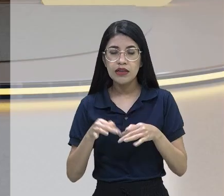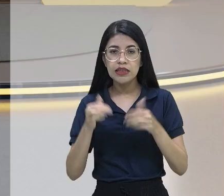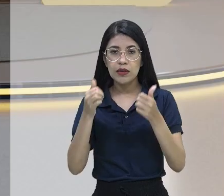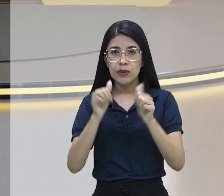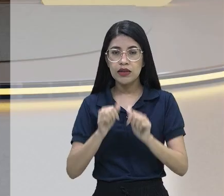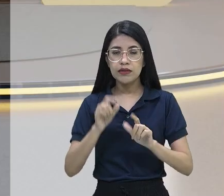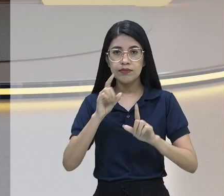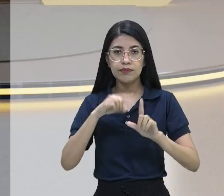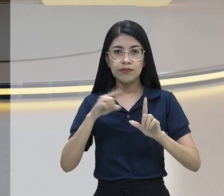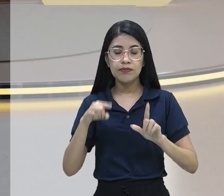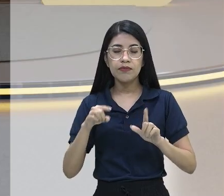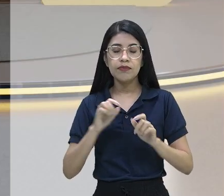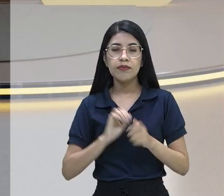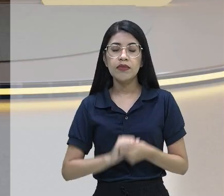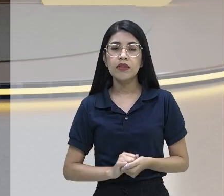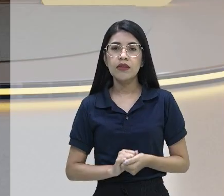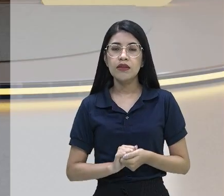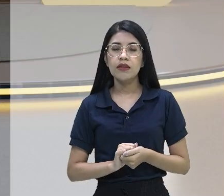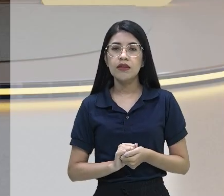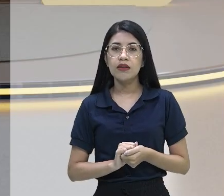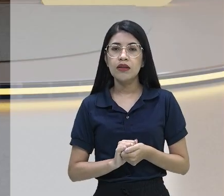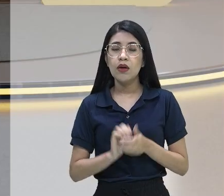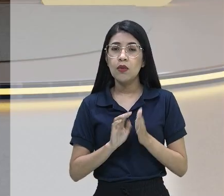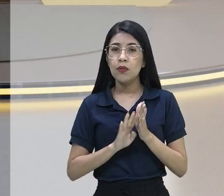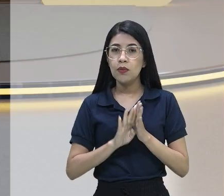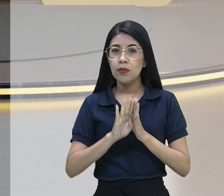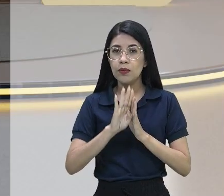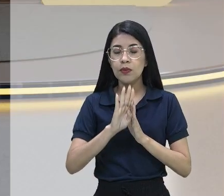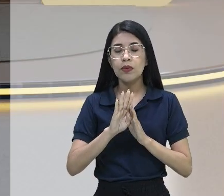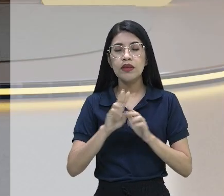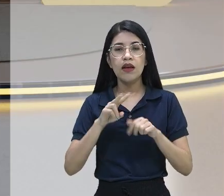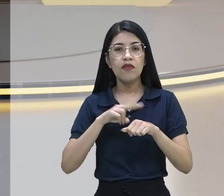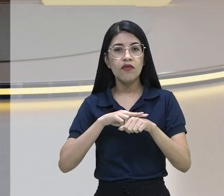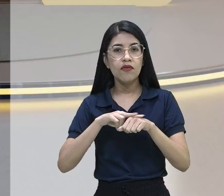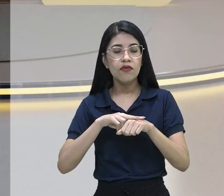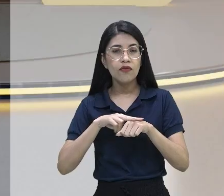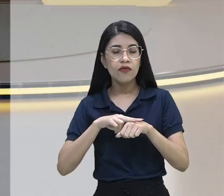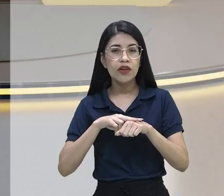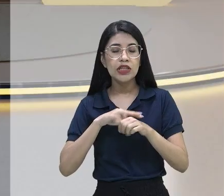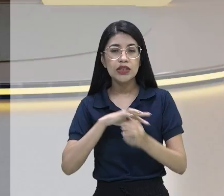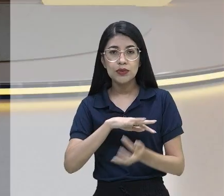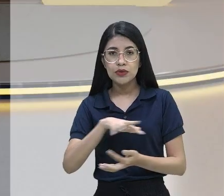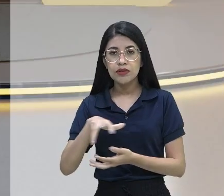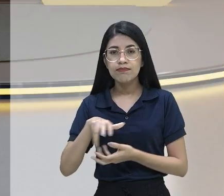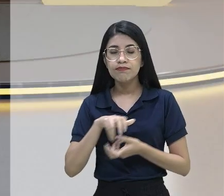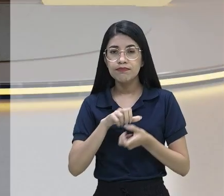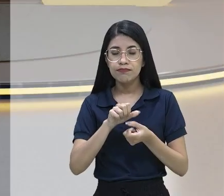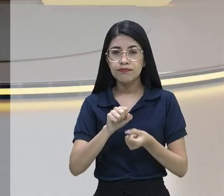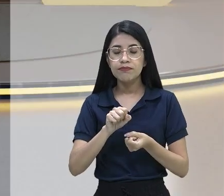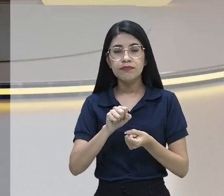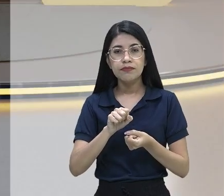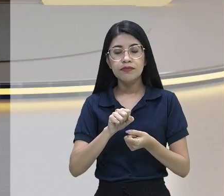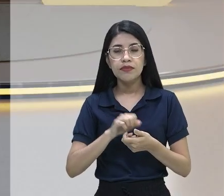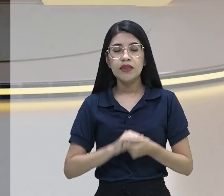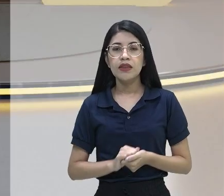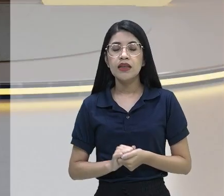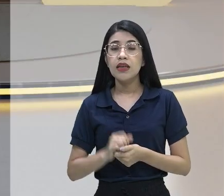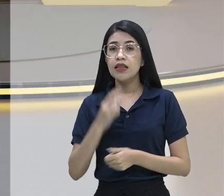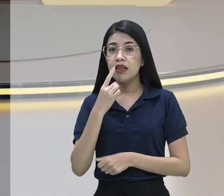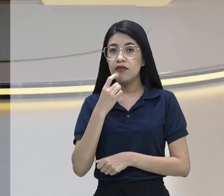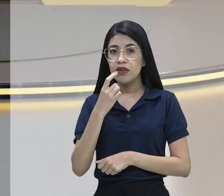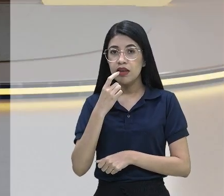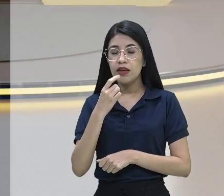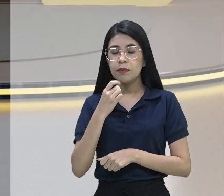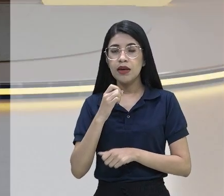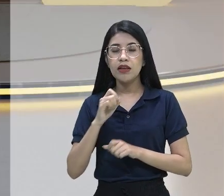do gráfico, lembrando, ó, o crescimento na linha verde, nós podemos dizer que é um crescimento sustentável, né, professora? Isso. E na linha vermelha, que é a questão